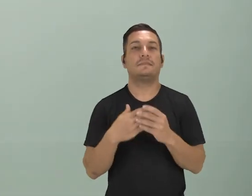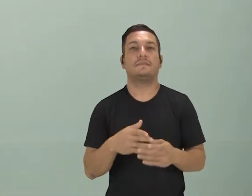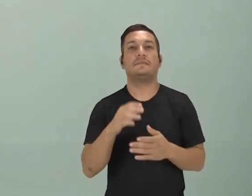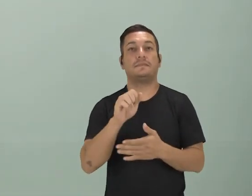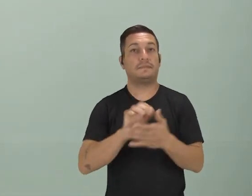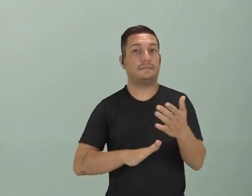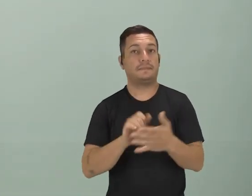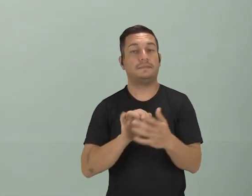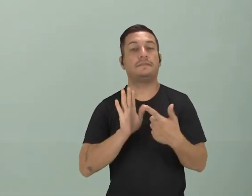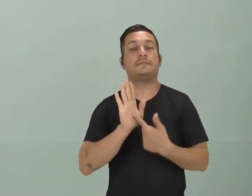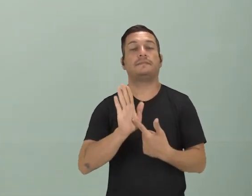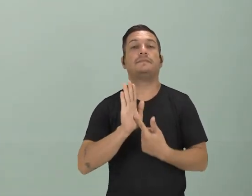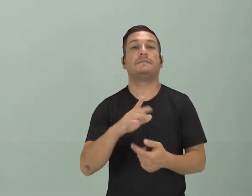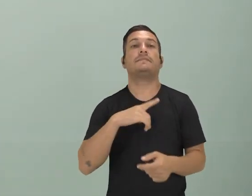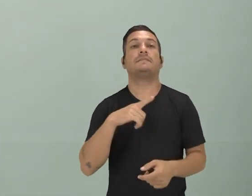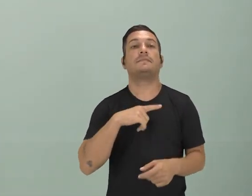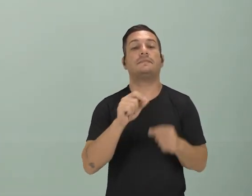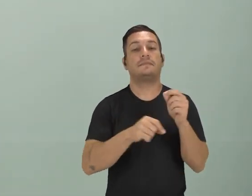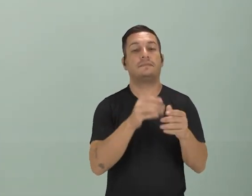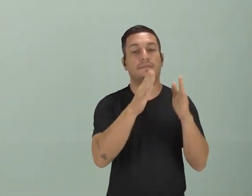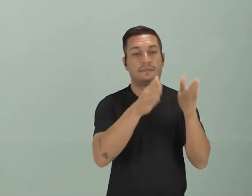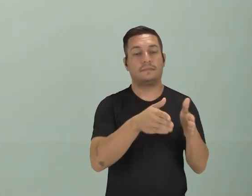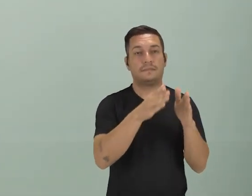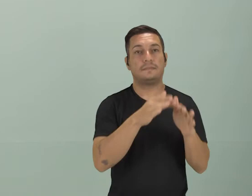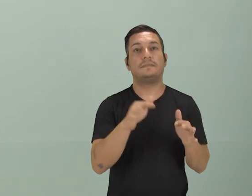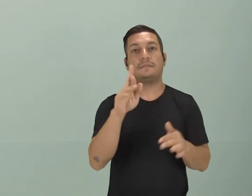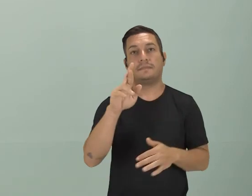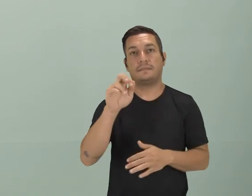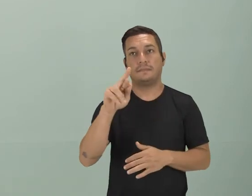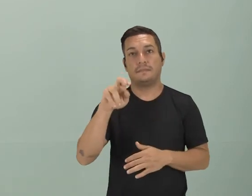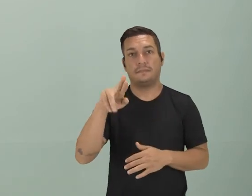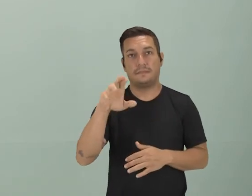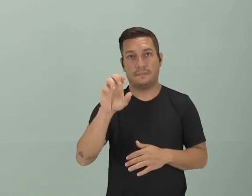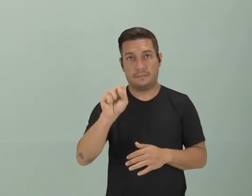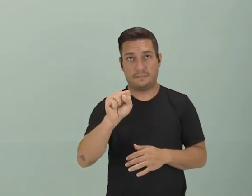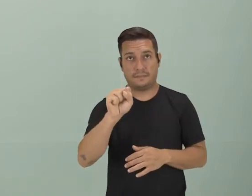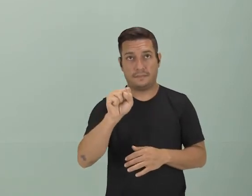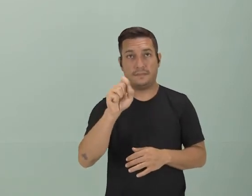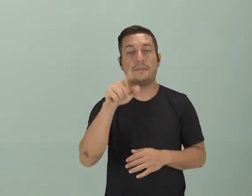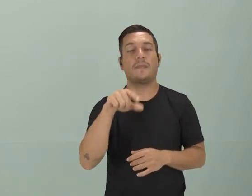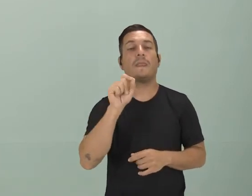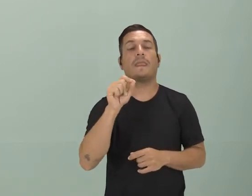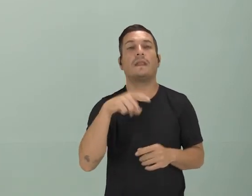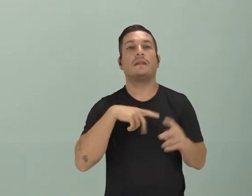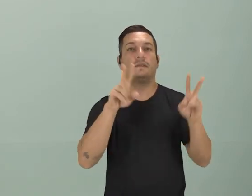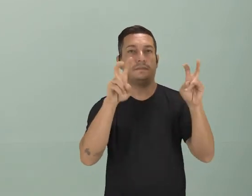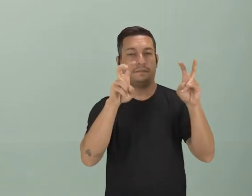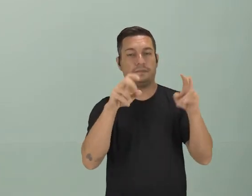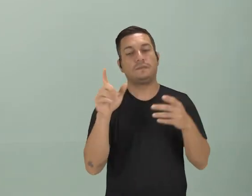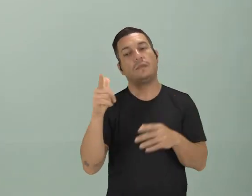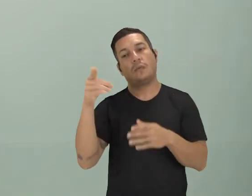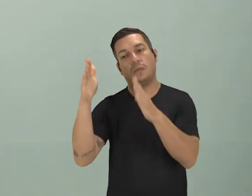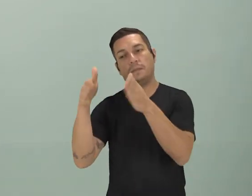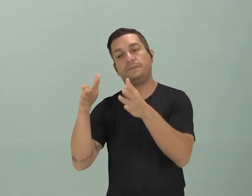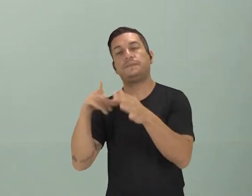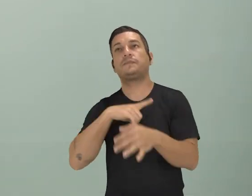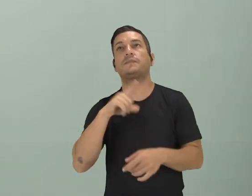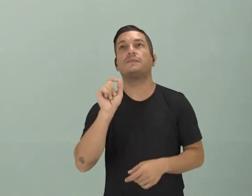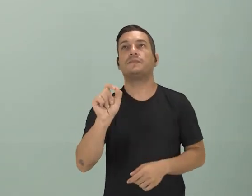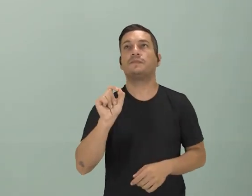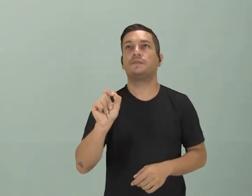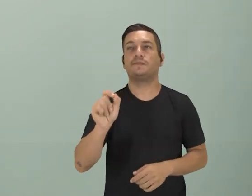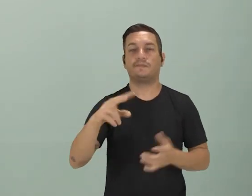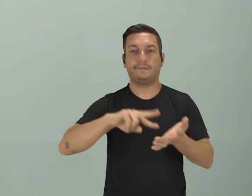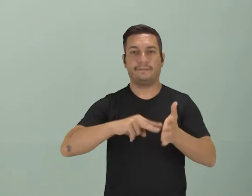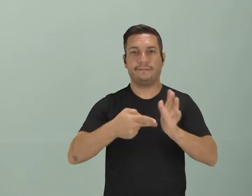aqui para vocês que nós temos de um lado os refrães, que são esses que estão aí entre aspas, e do outro lado eu tenho